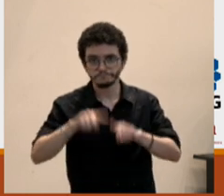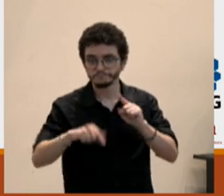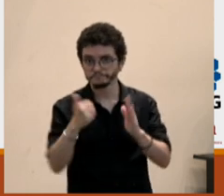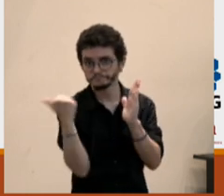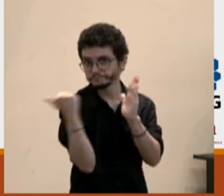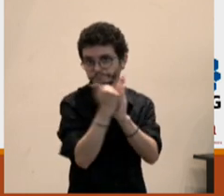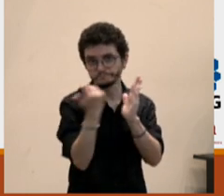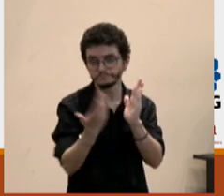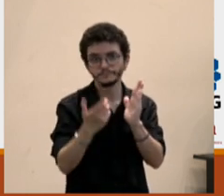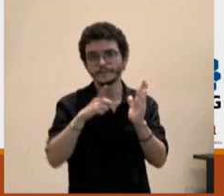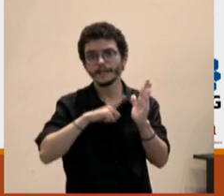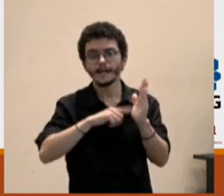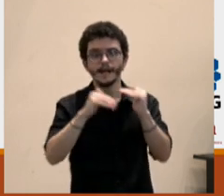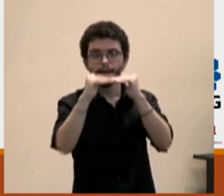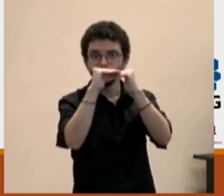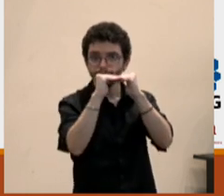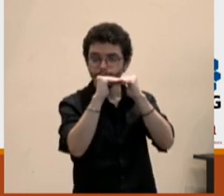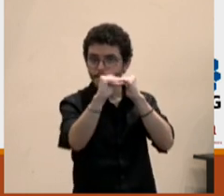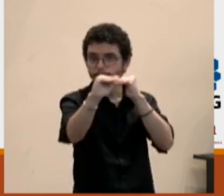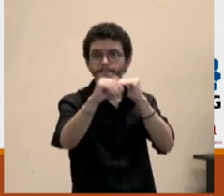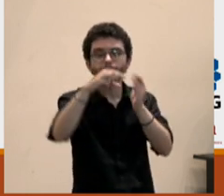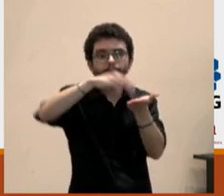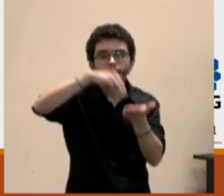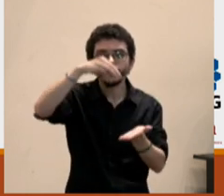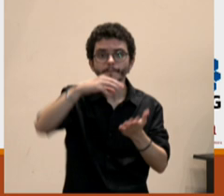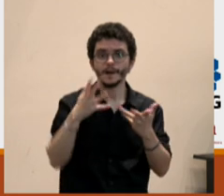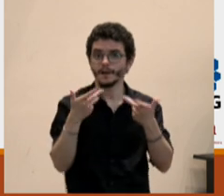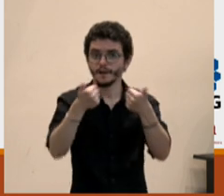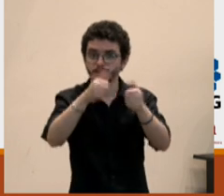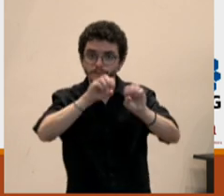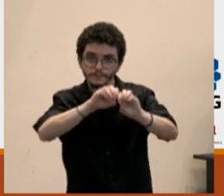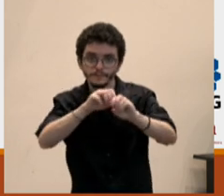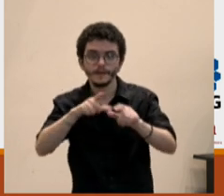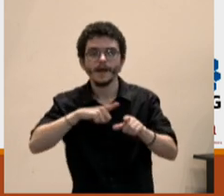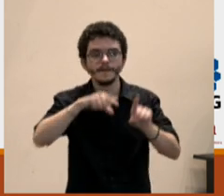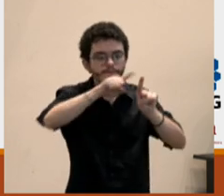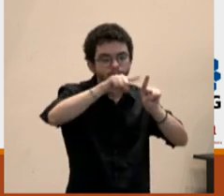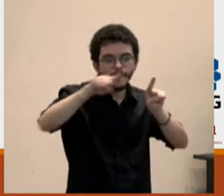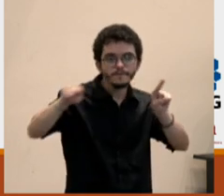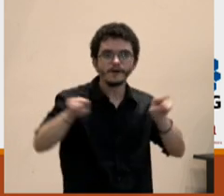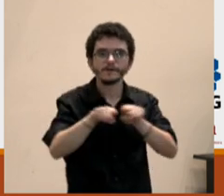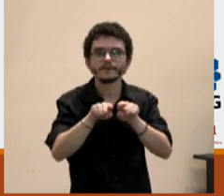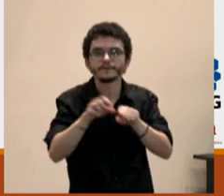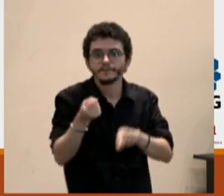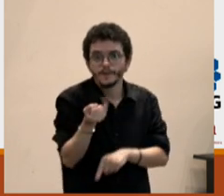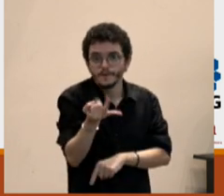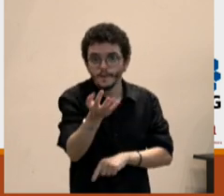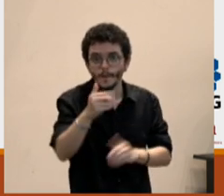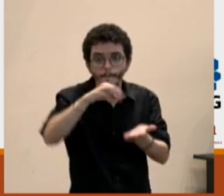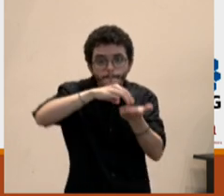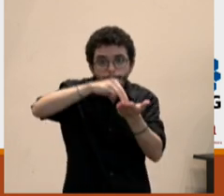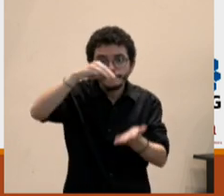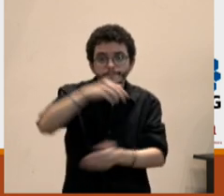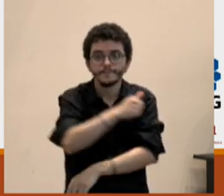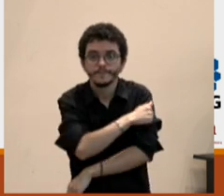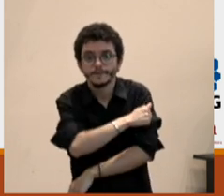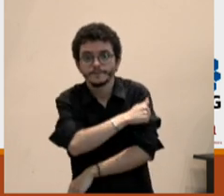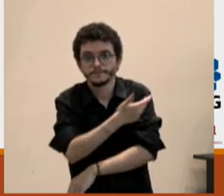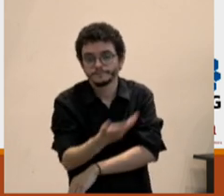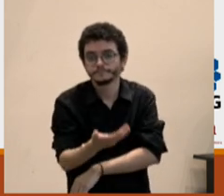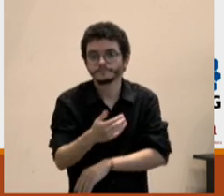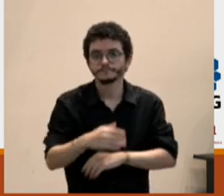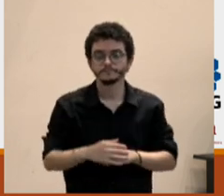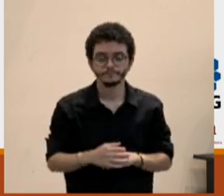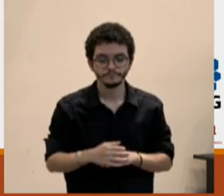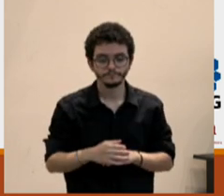ter padrões mínimos de qualidade de ensino, com a variedade e quantidade mínimas por aluno de insumos